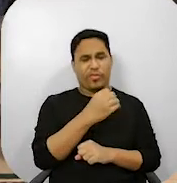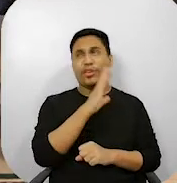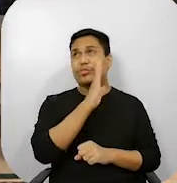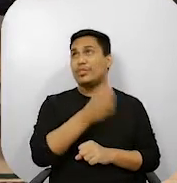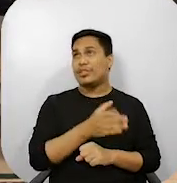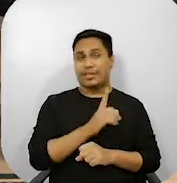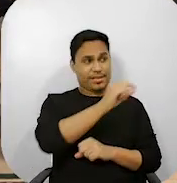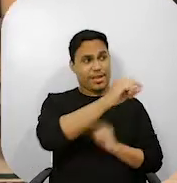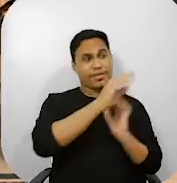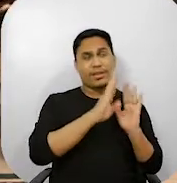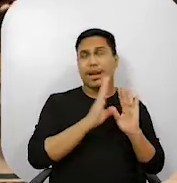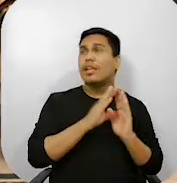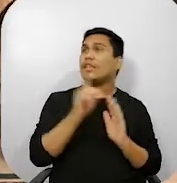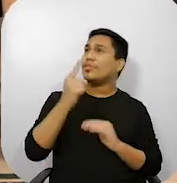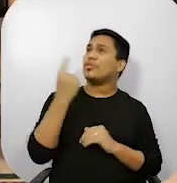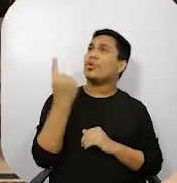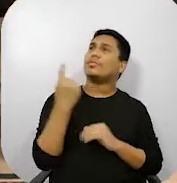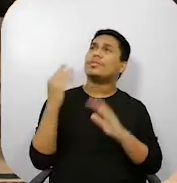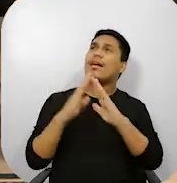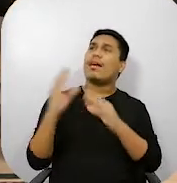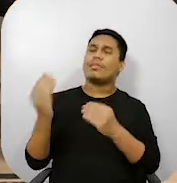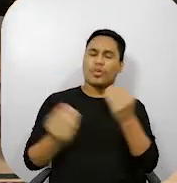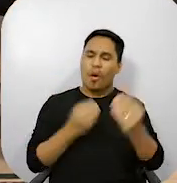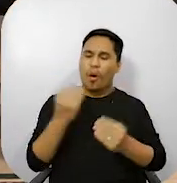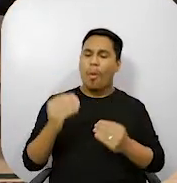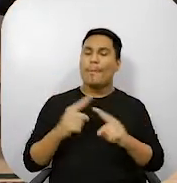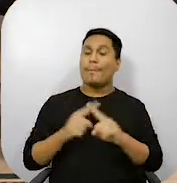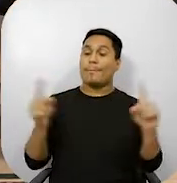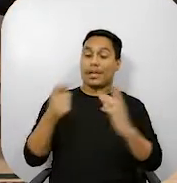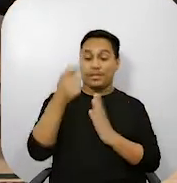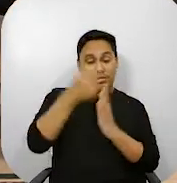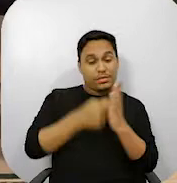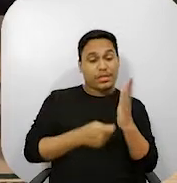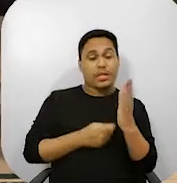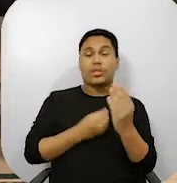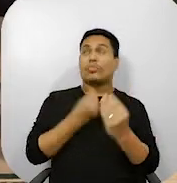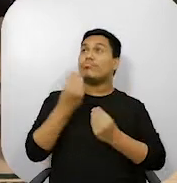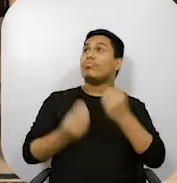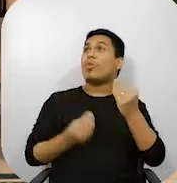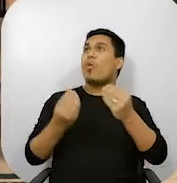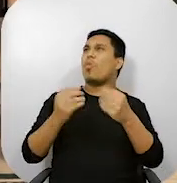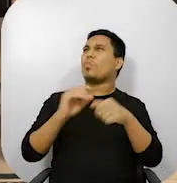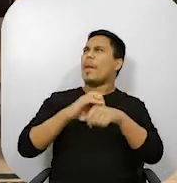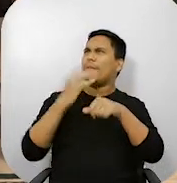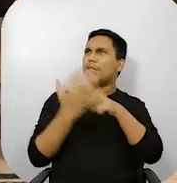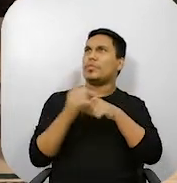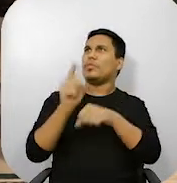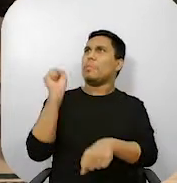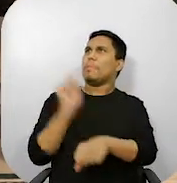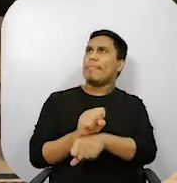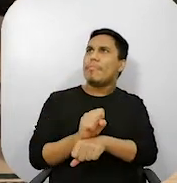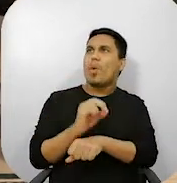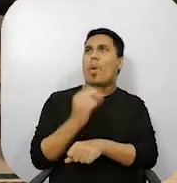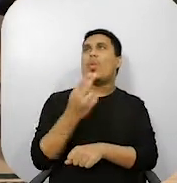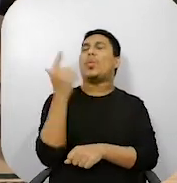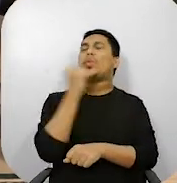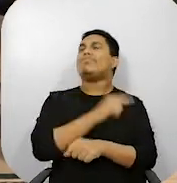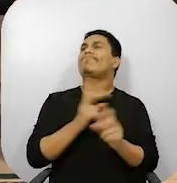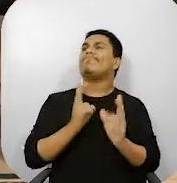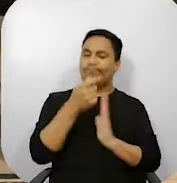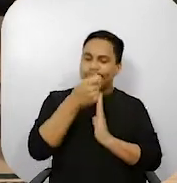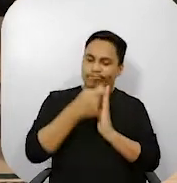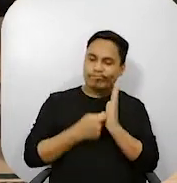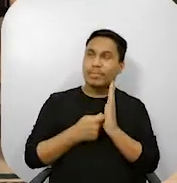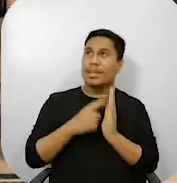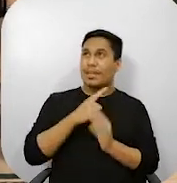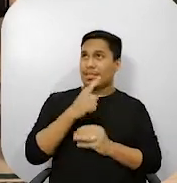você sozinha em casa mas e para escritora nessa pandemia como é que foi travou você conseguiu escrever e teve